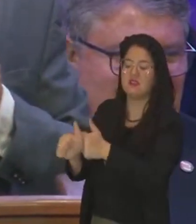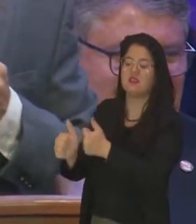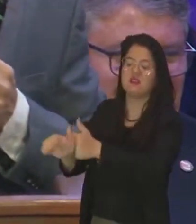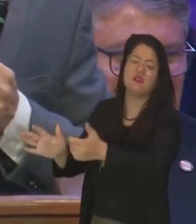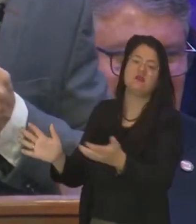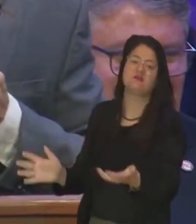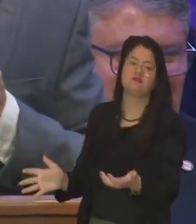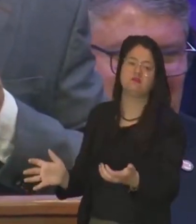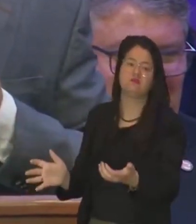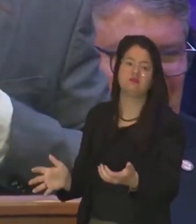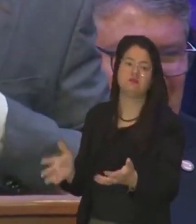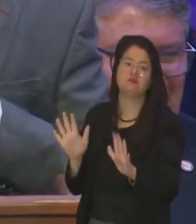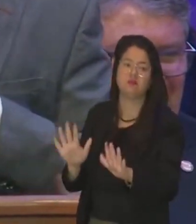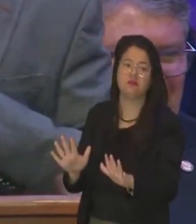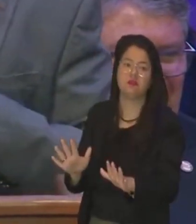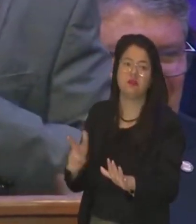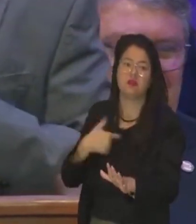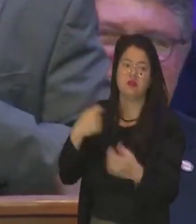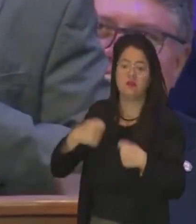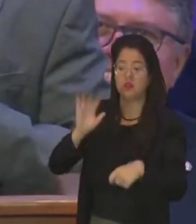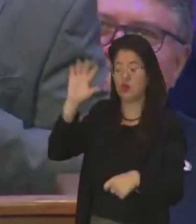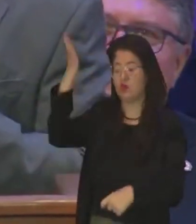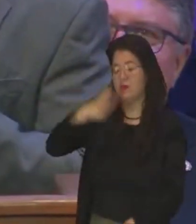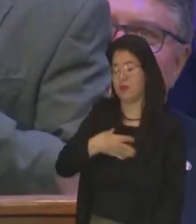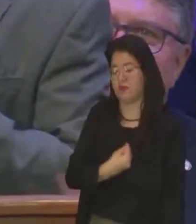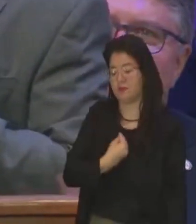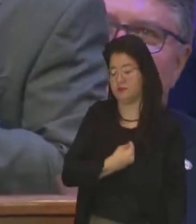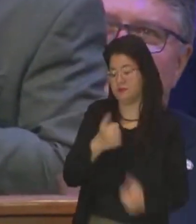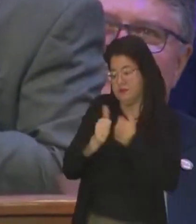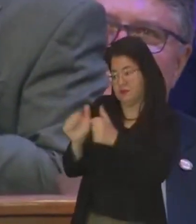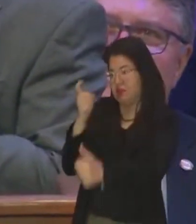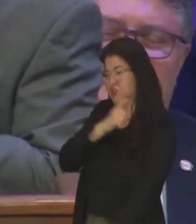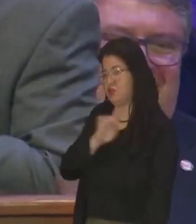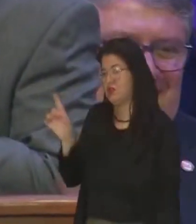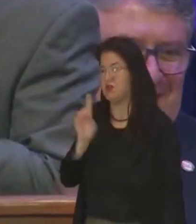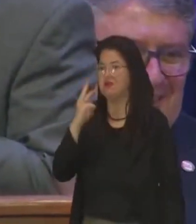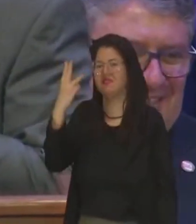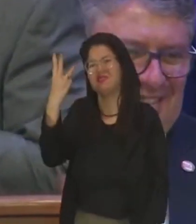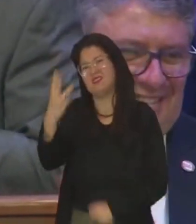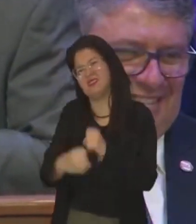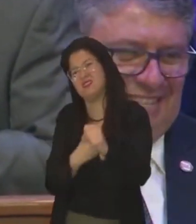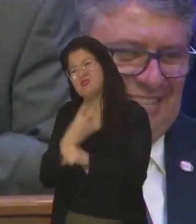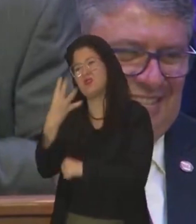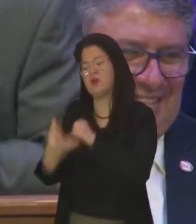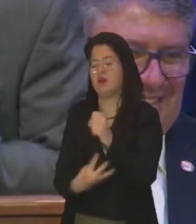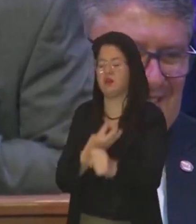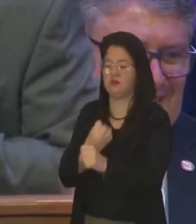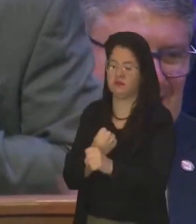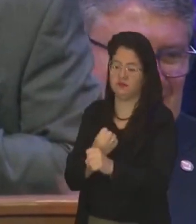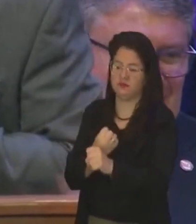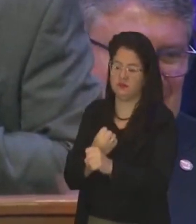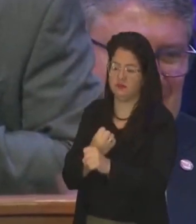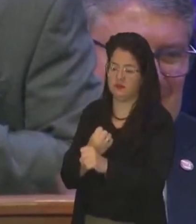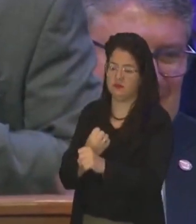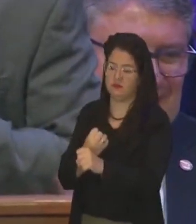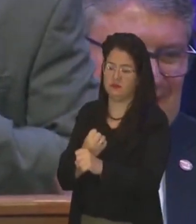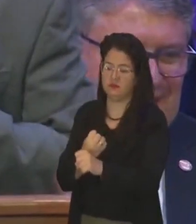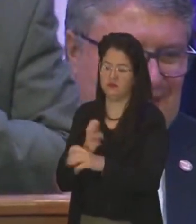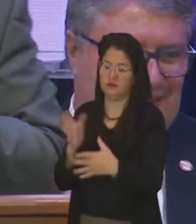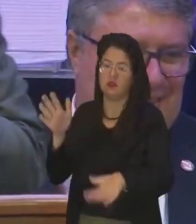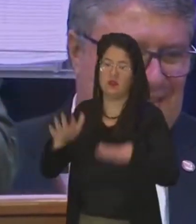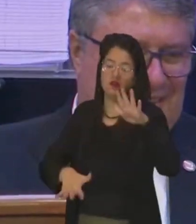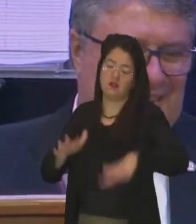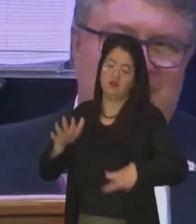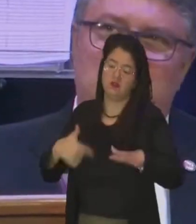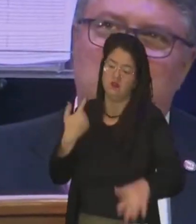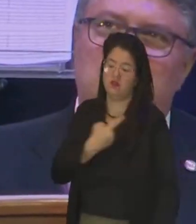Seguirei, né? Mas primeiro deixa eu resolver minha vida, eu vou seguir, não estou mentindo, mas daqui uns 3, 4 anos eu vou seguir. Às vezes a gente pode